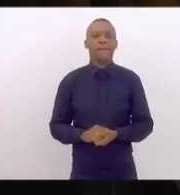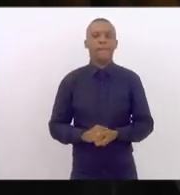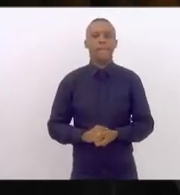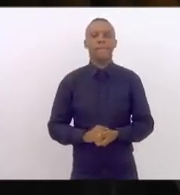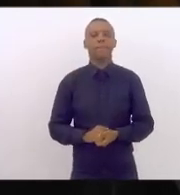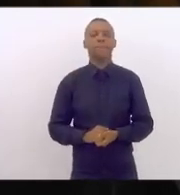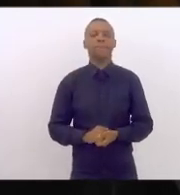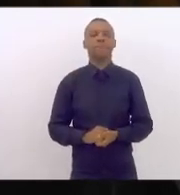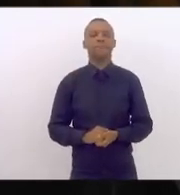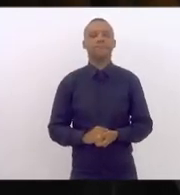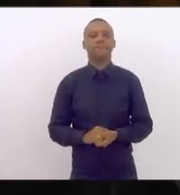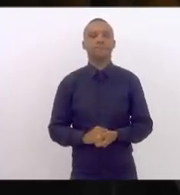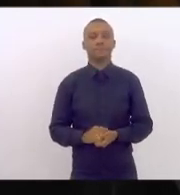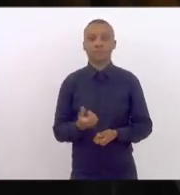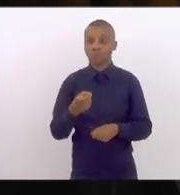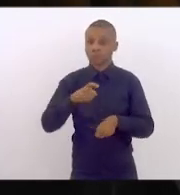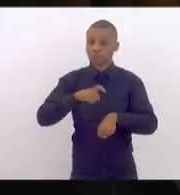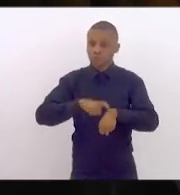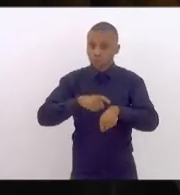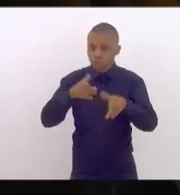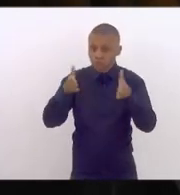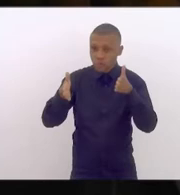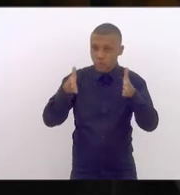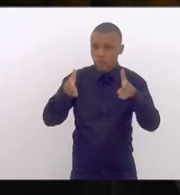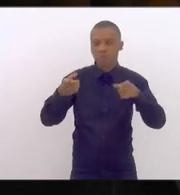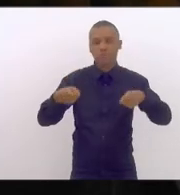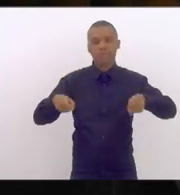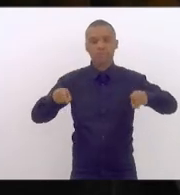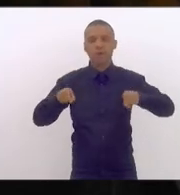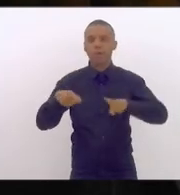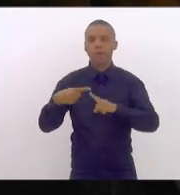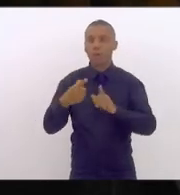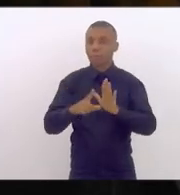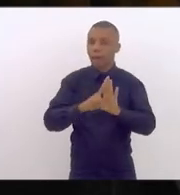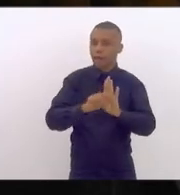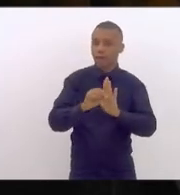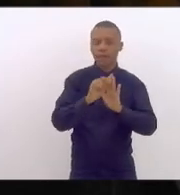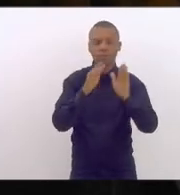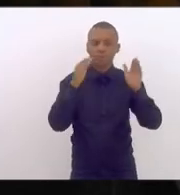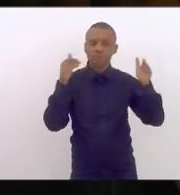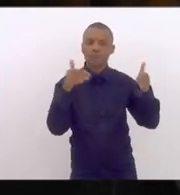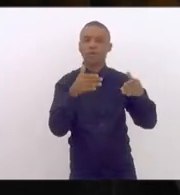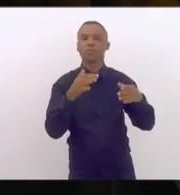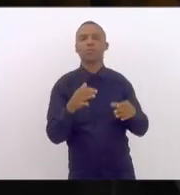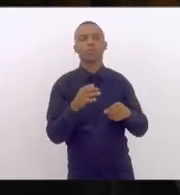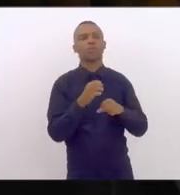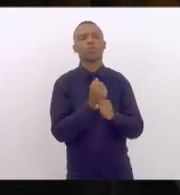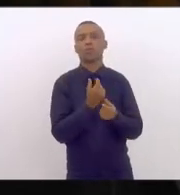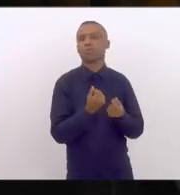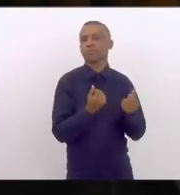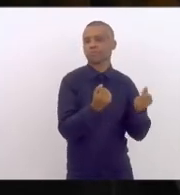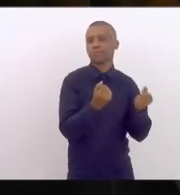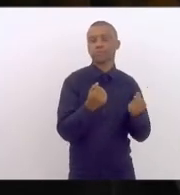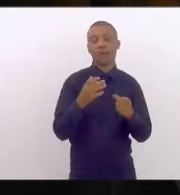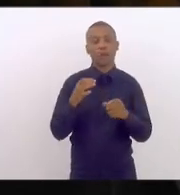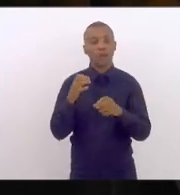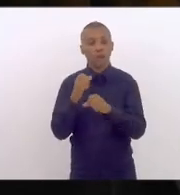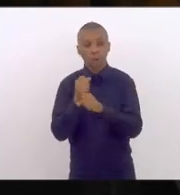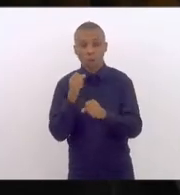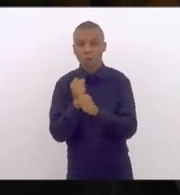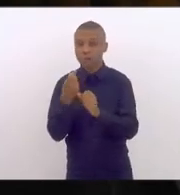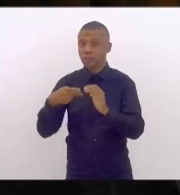neste mandato porque uma lei orçamentária e contas de governo